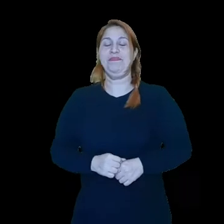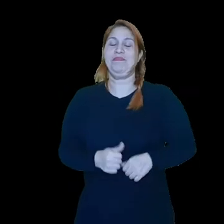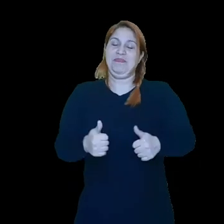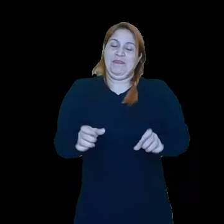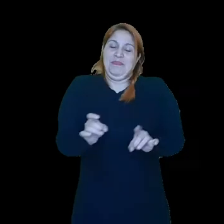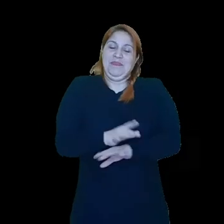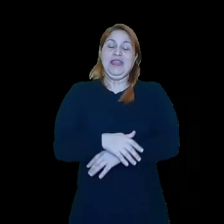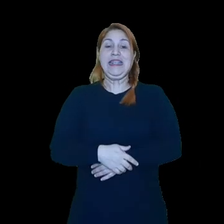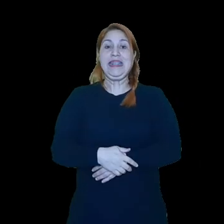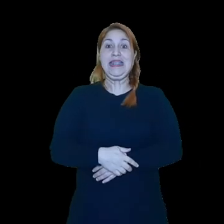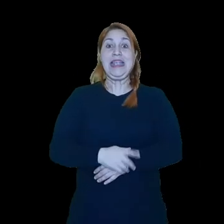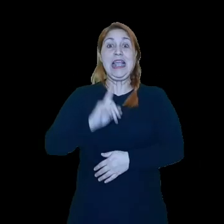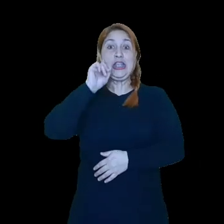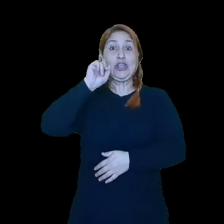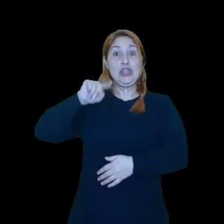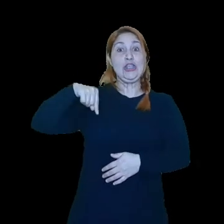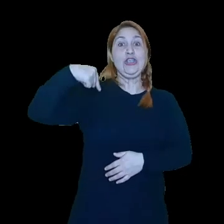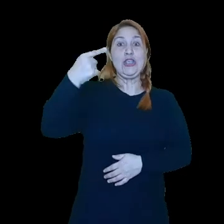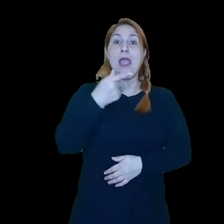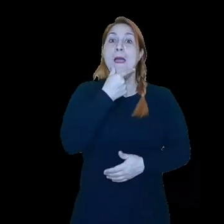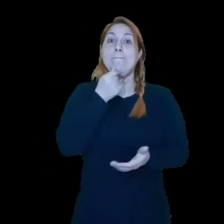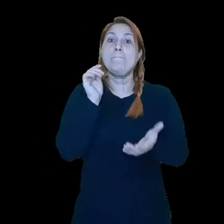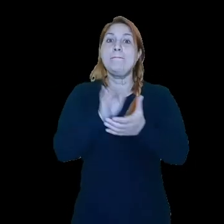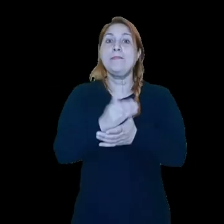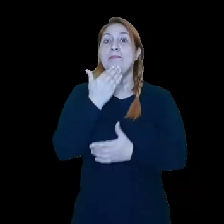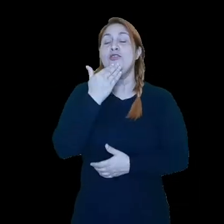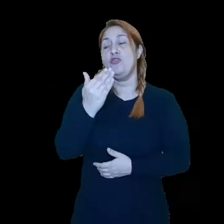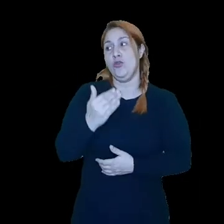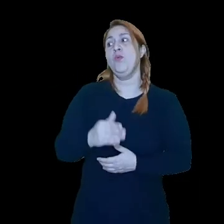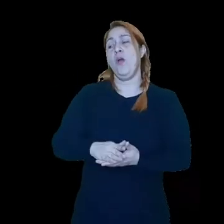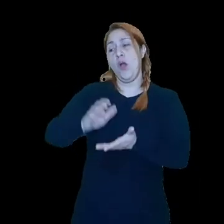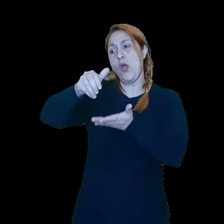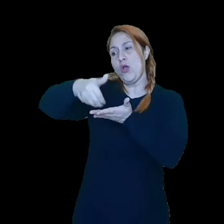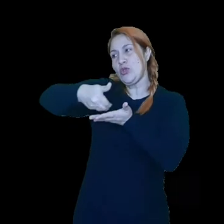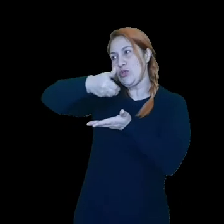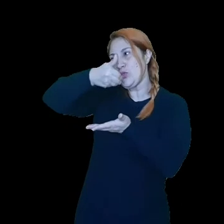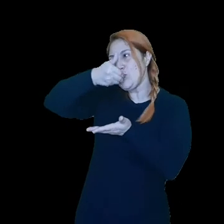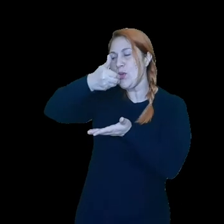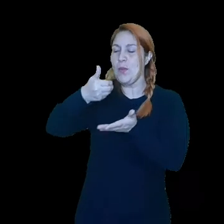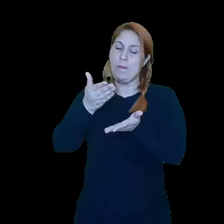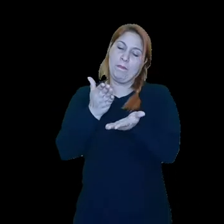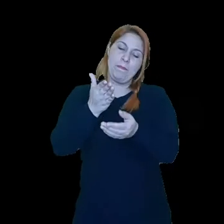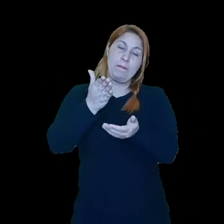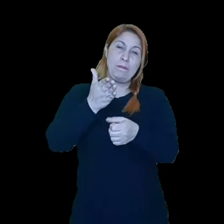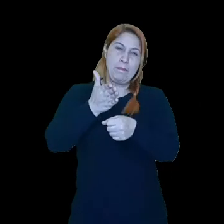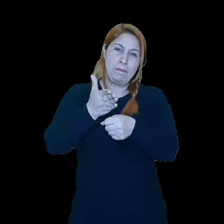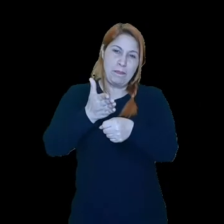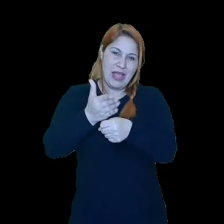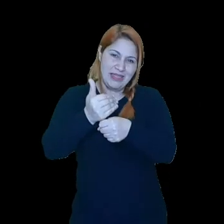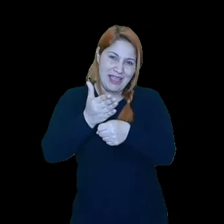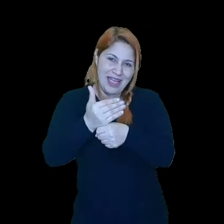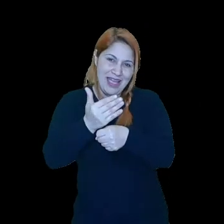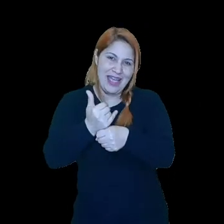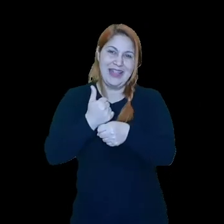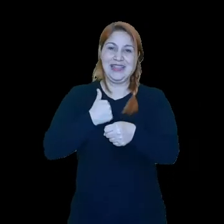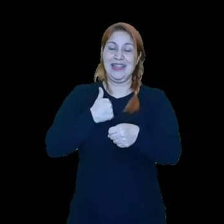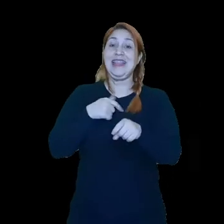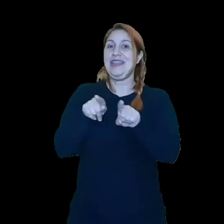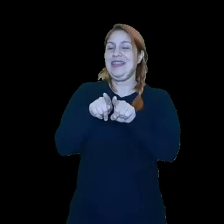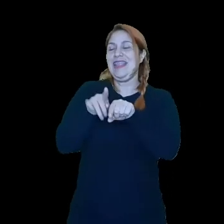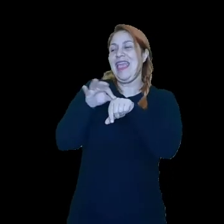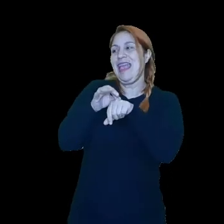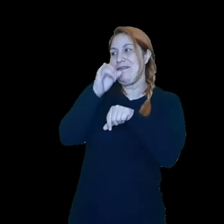fizesse um ensopado de batatas com toicinho, a história se repetiu. Dona Mercedes, a